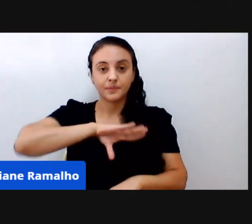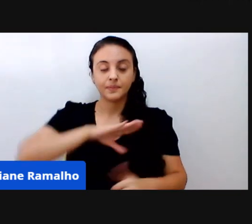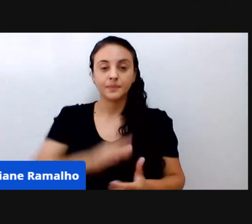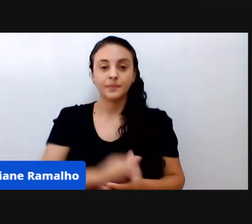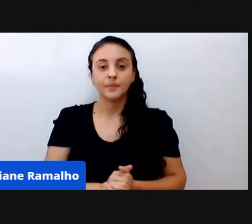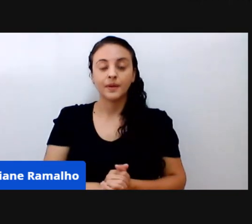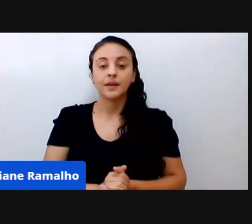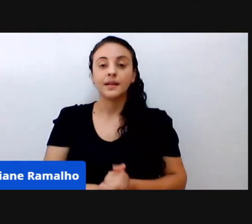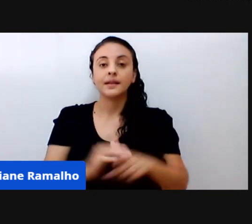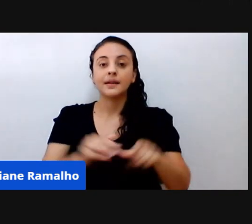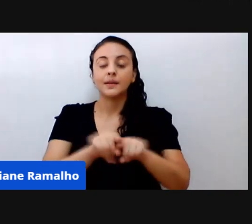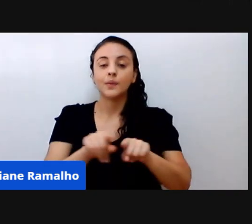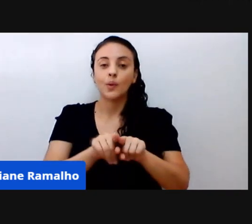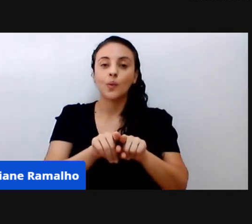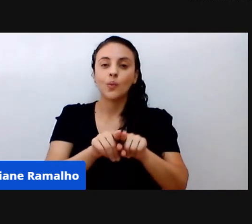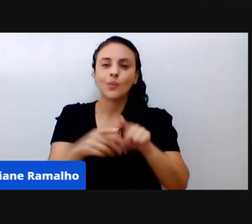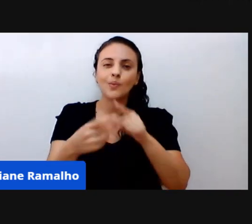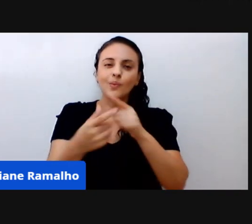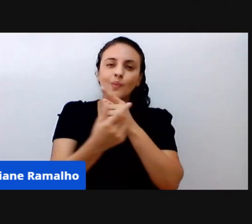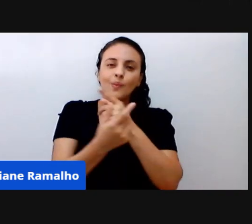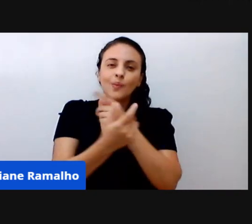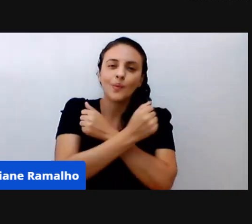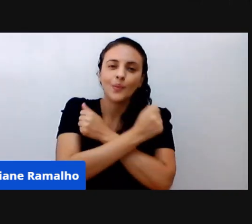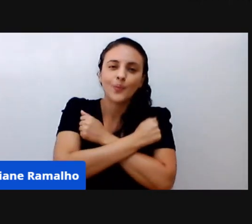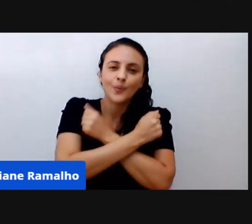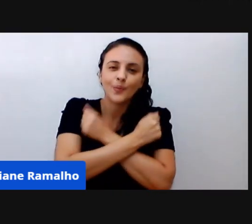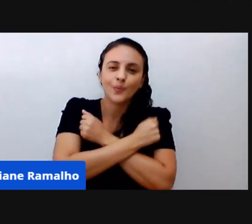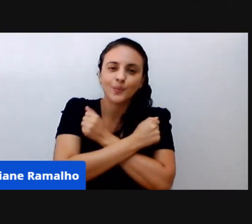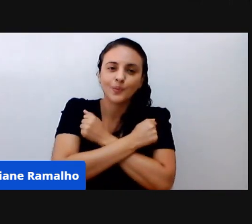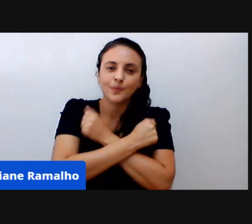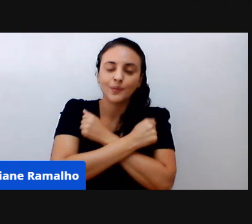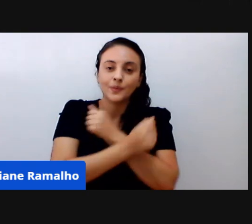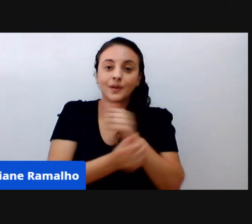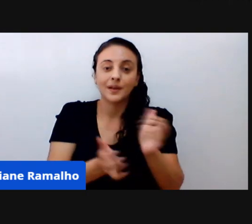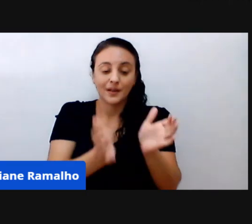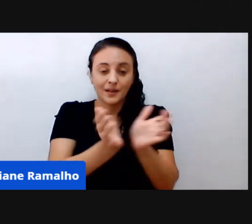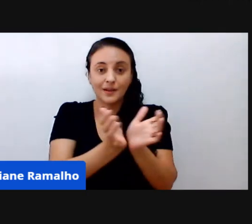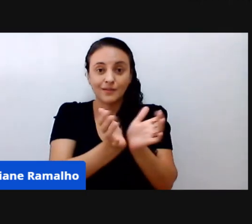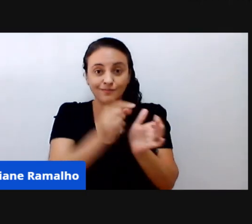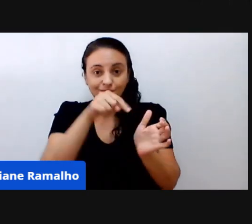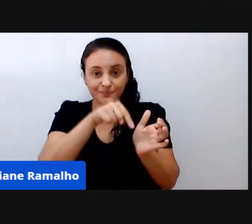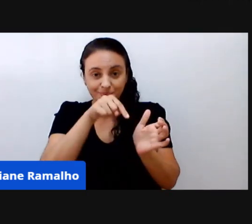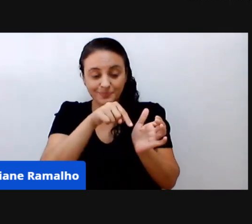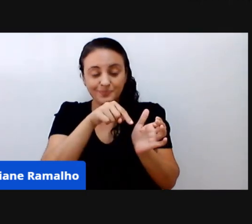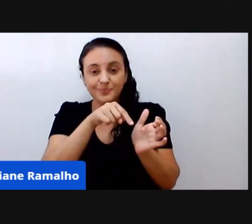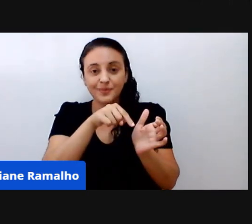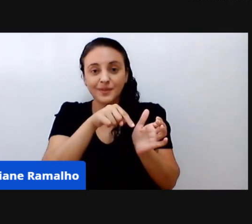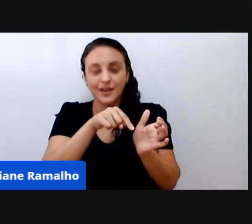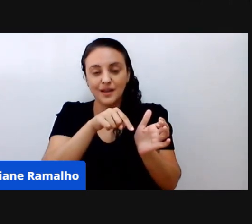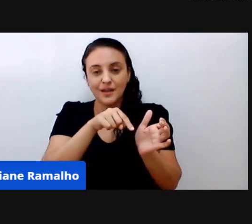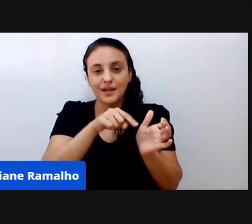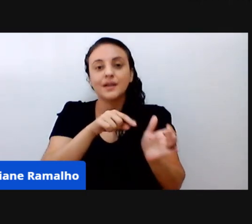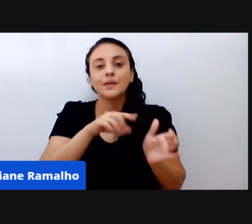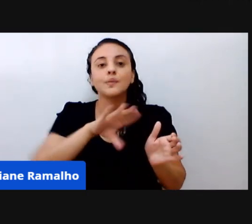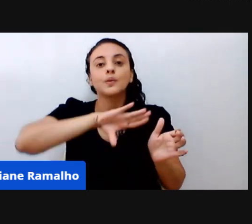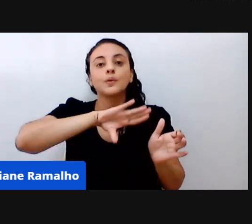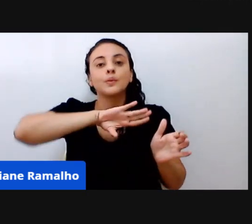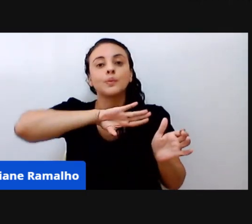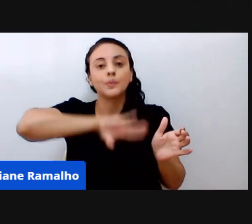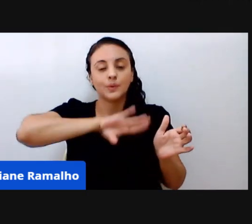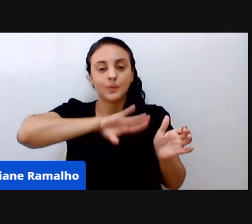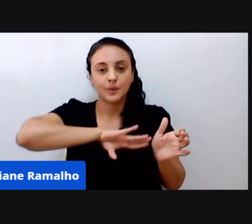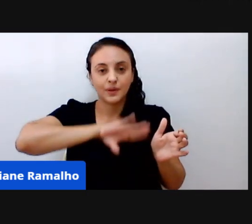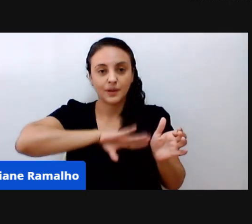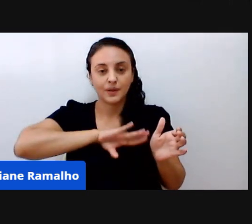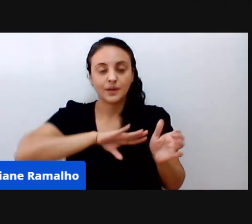o abraço e a consideração aos colegas da equipe de língua portuguesa, o professor Gilson Ávalos, professor